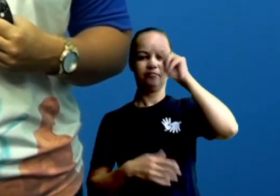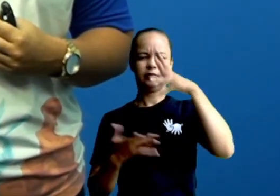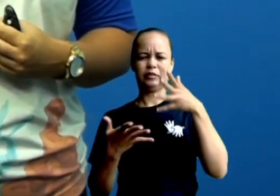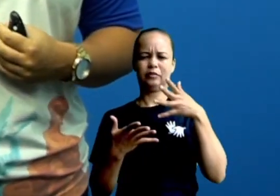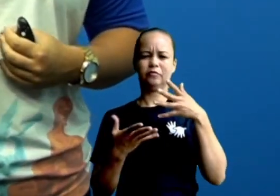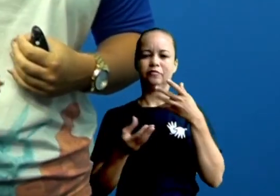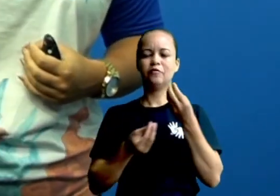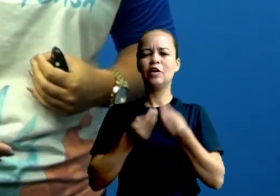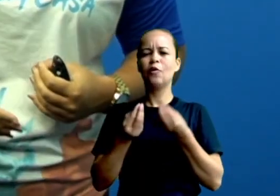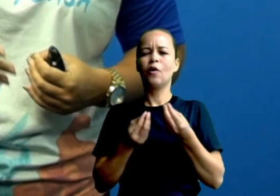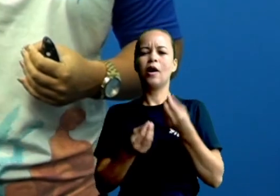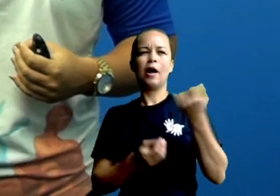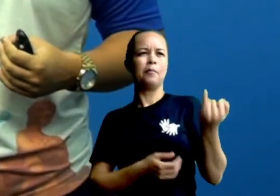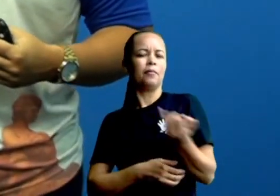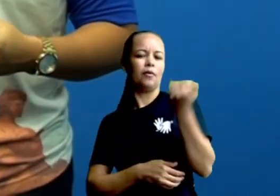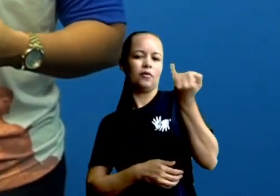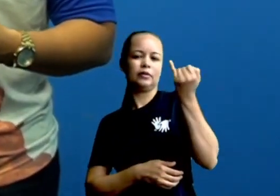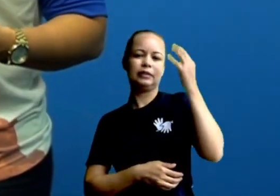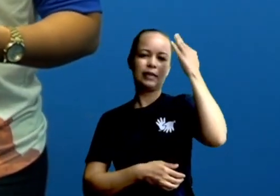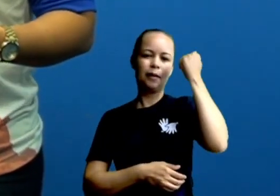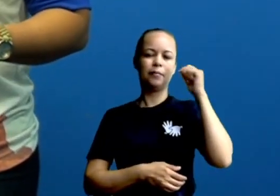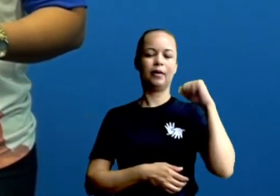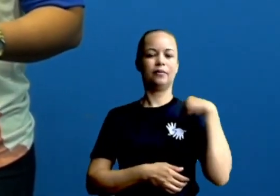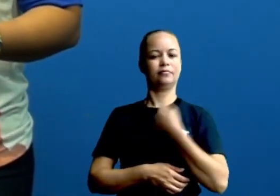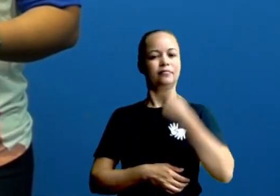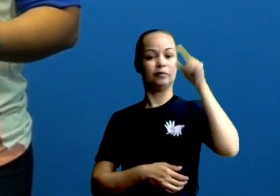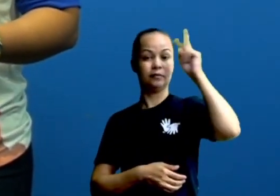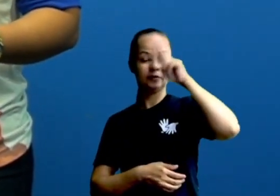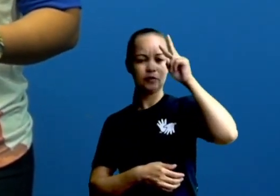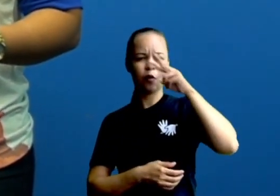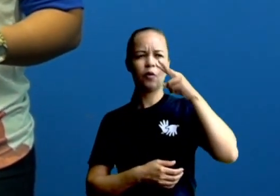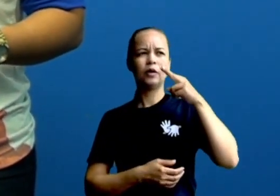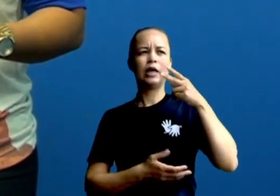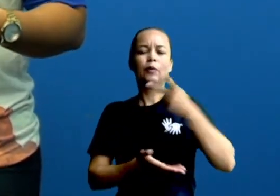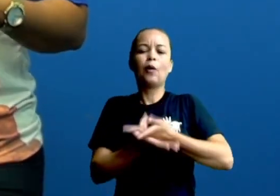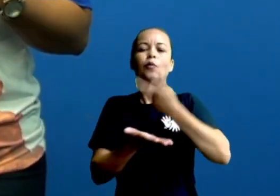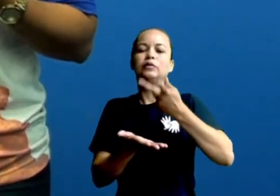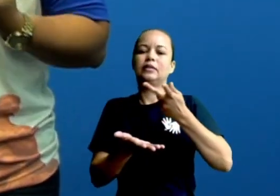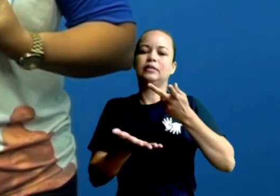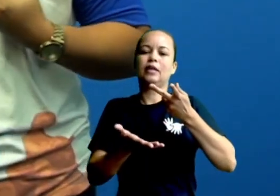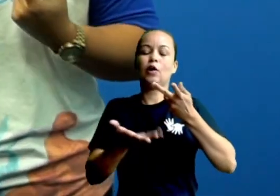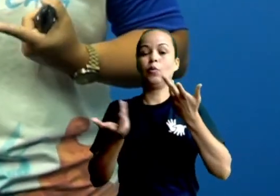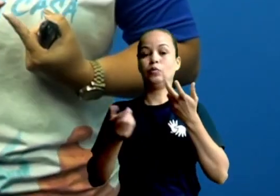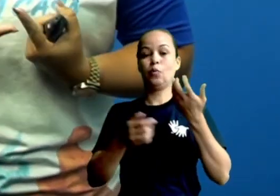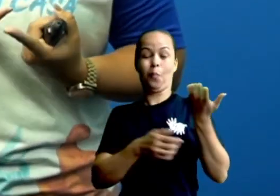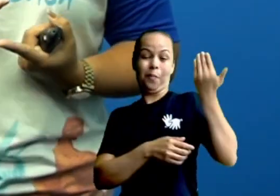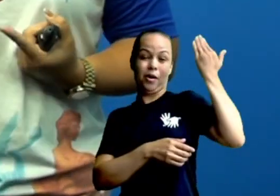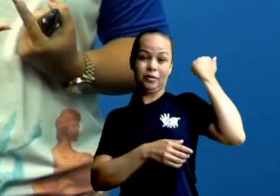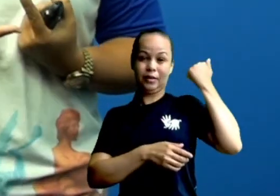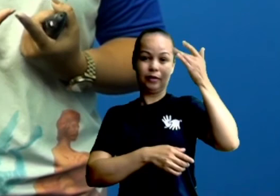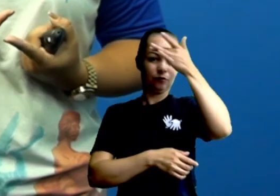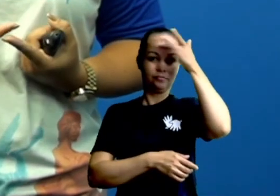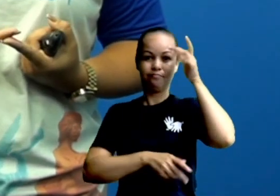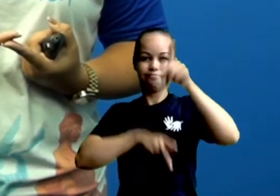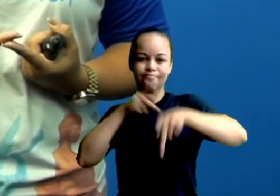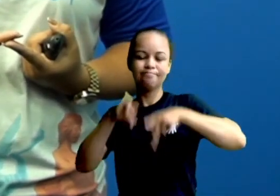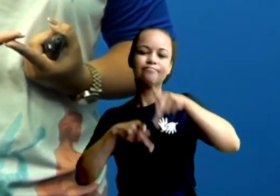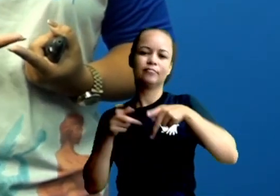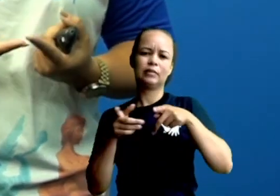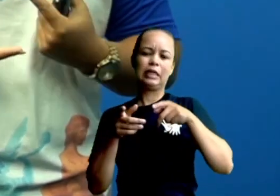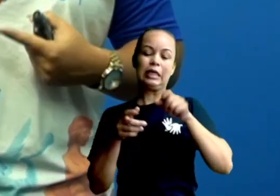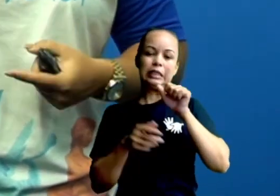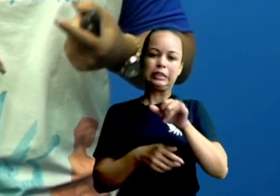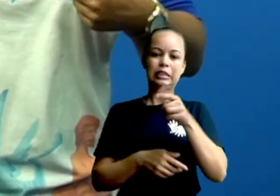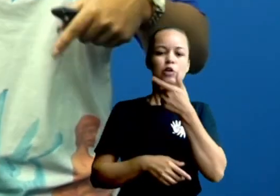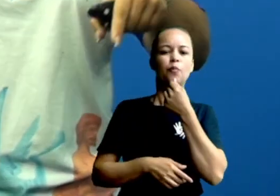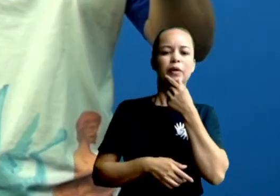nossa história, saber do que aconteceu do passado do povo? Porque se Eno não tivesse conseguido entender